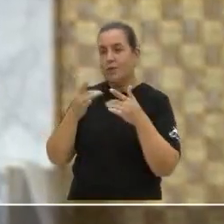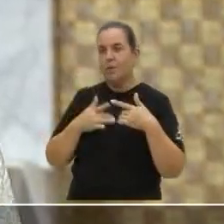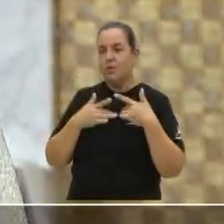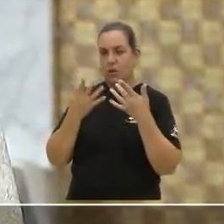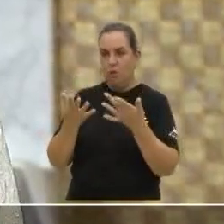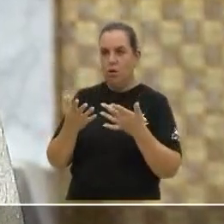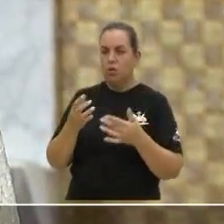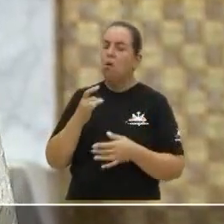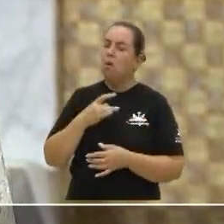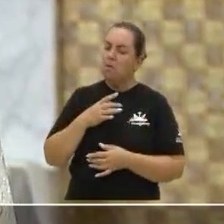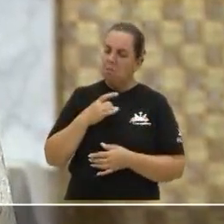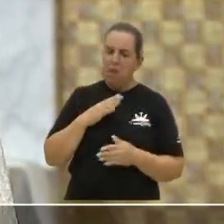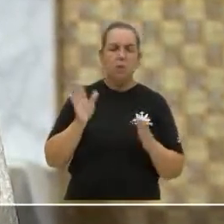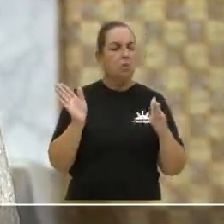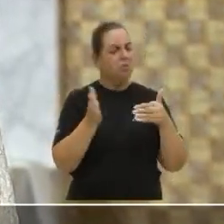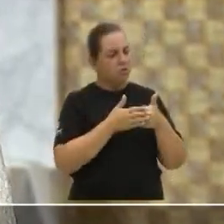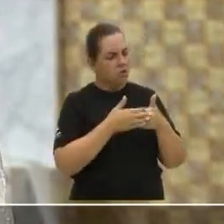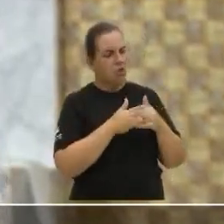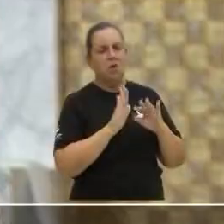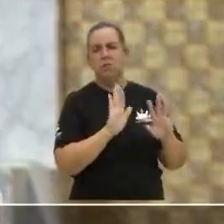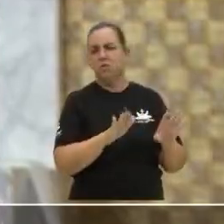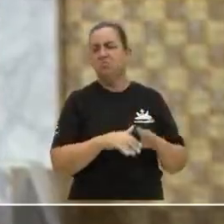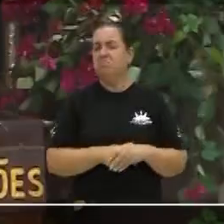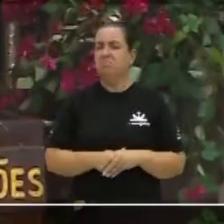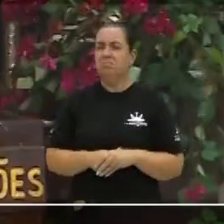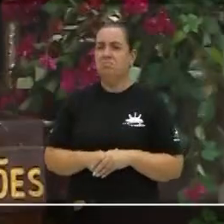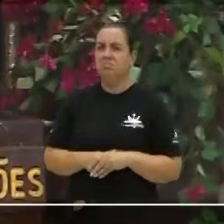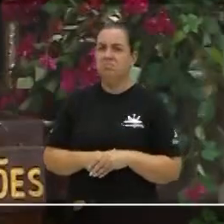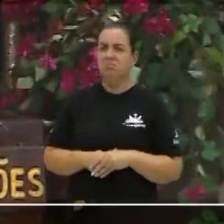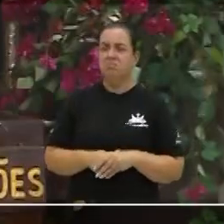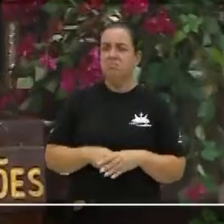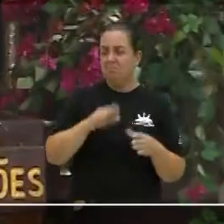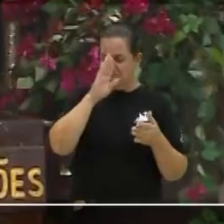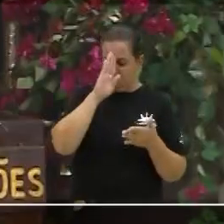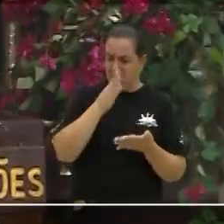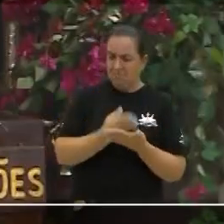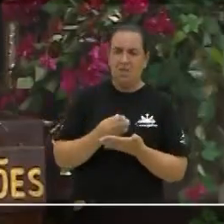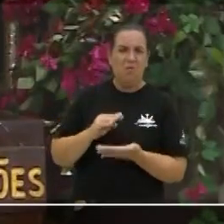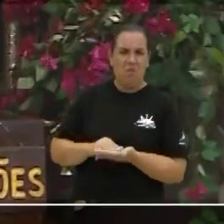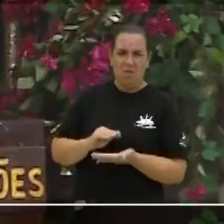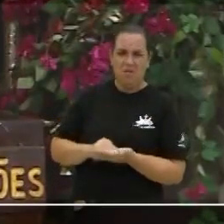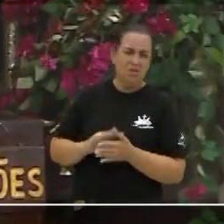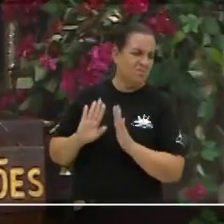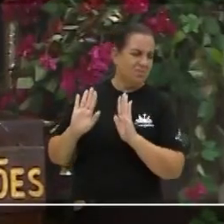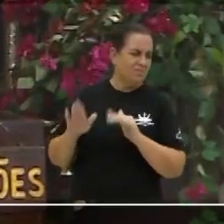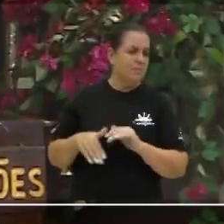Medo, portas fechadas, incrédulos,